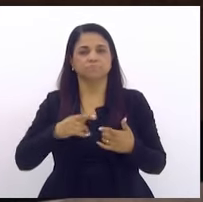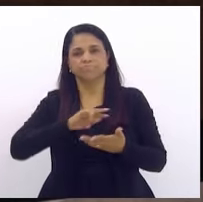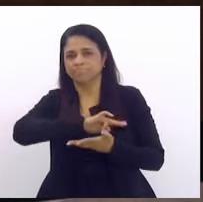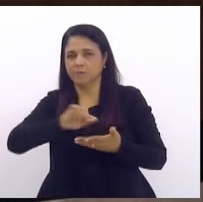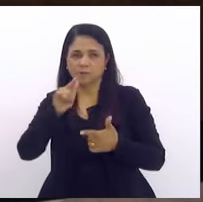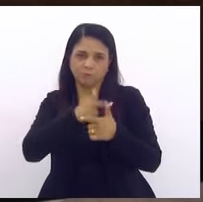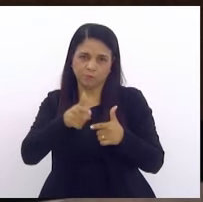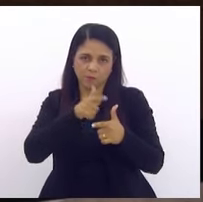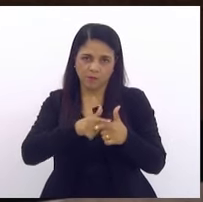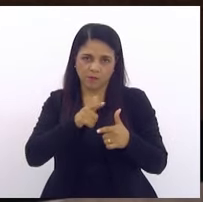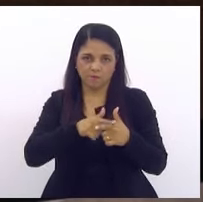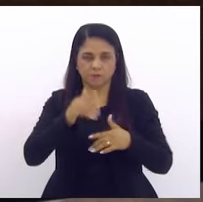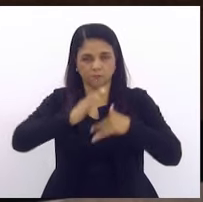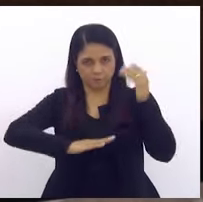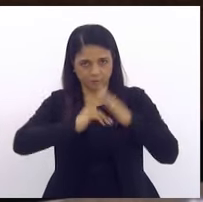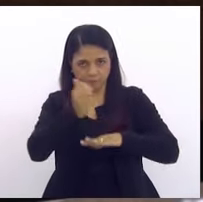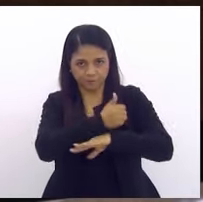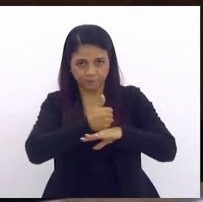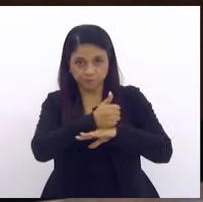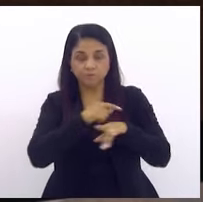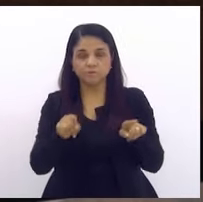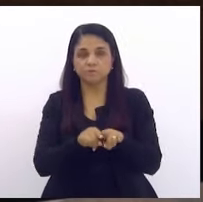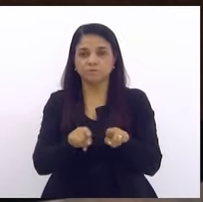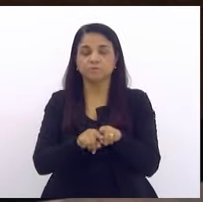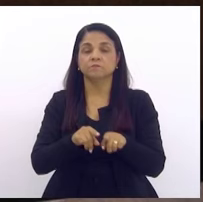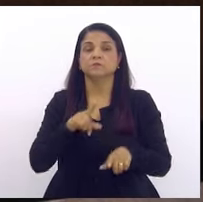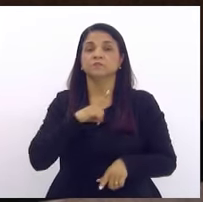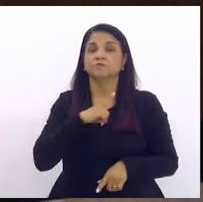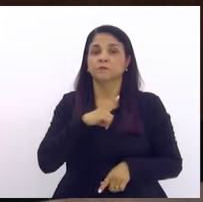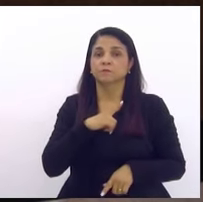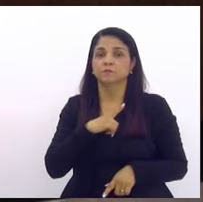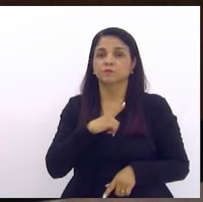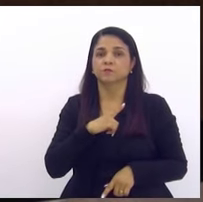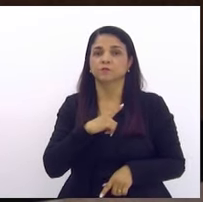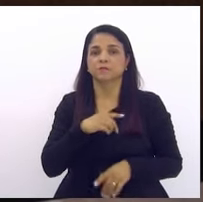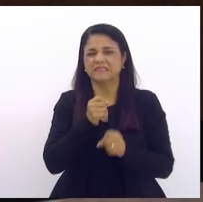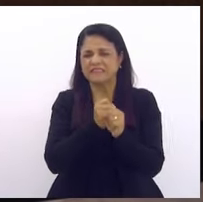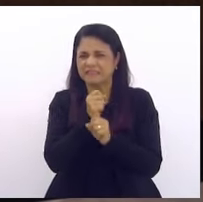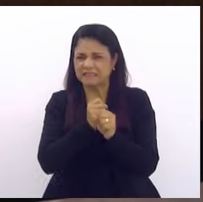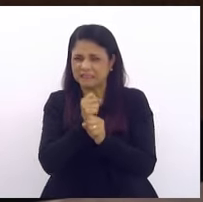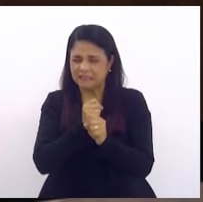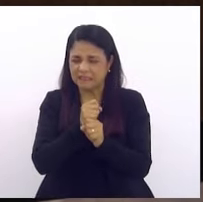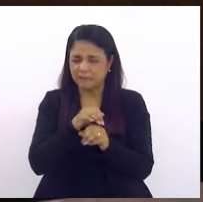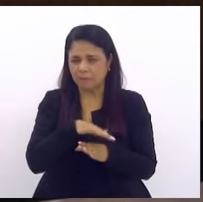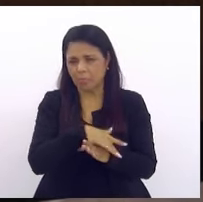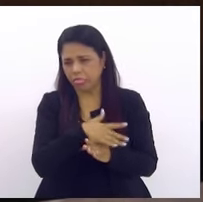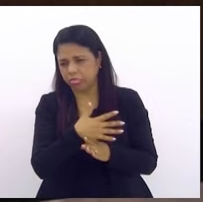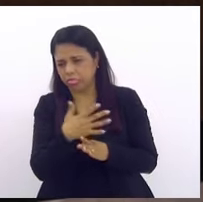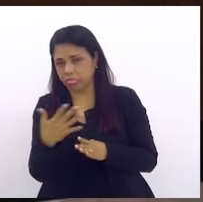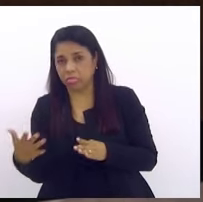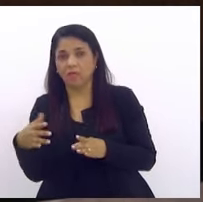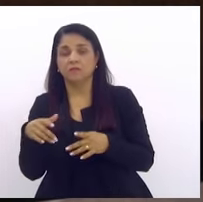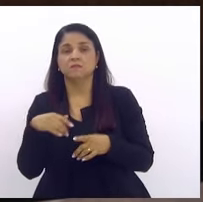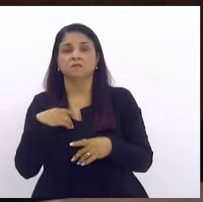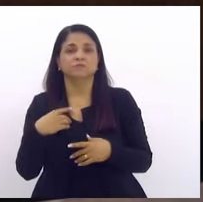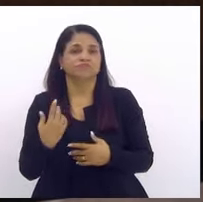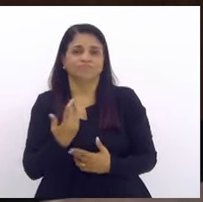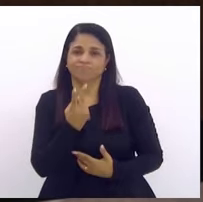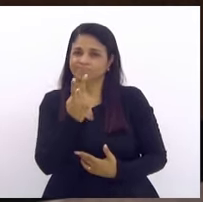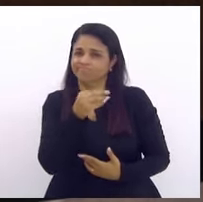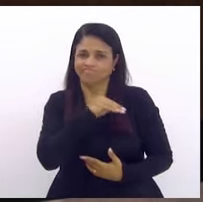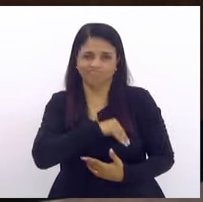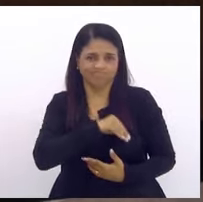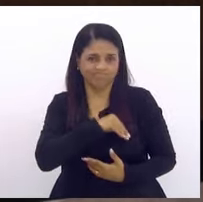profissão. Nós tivemos, nesses anos todos, não tivemos garantidos nossos